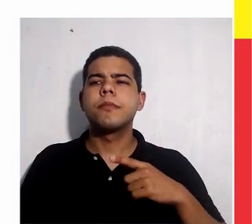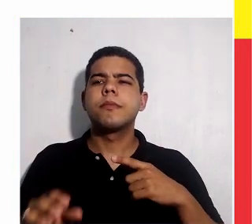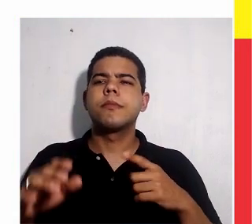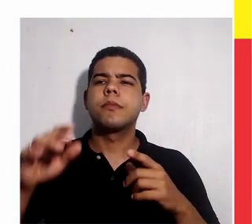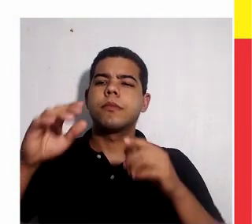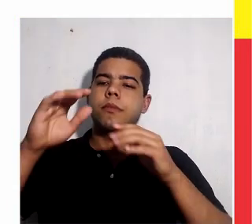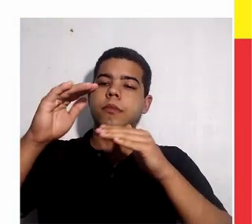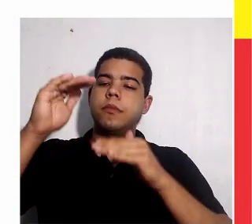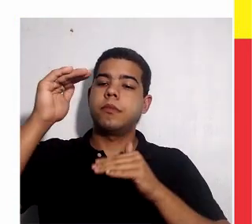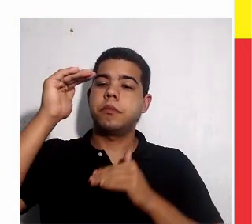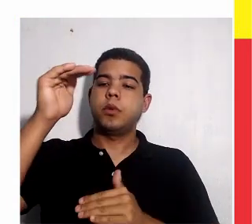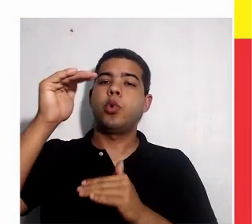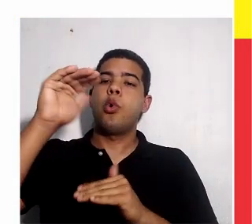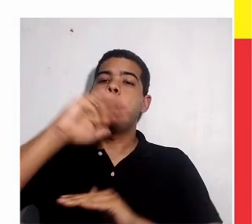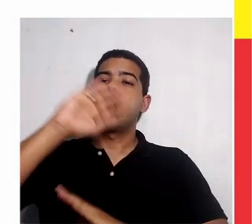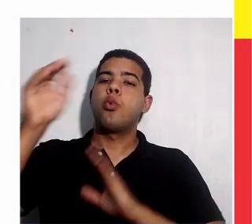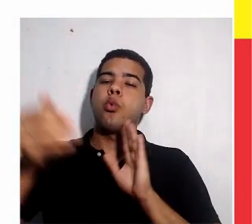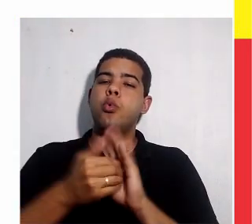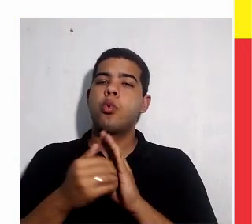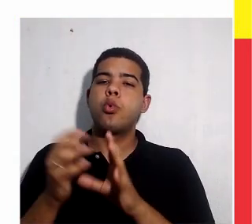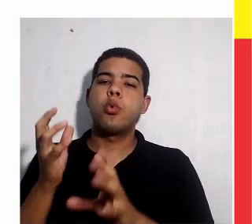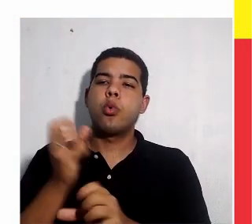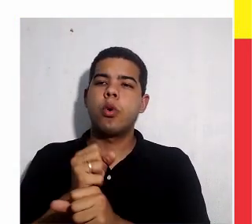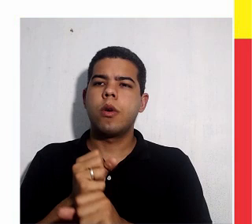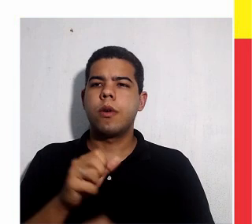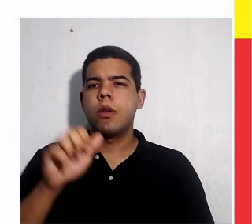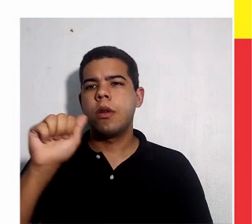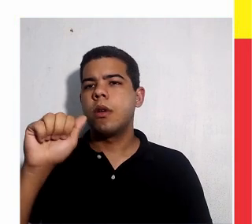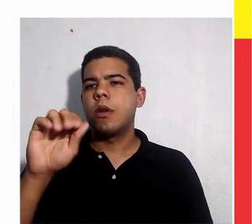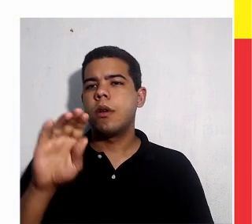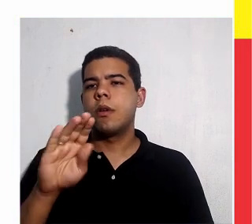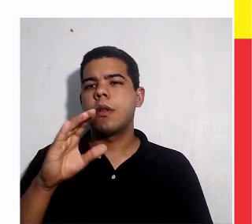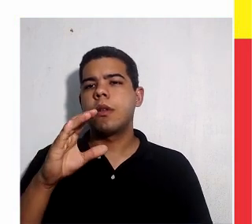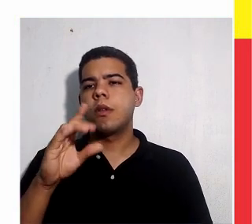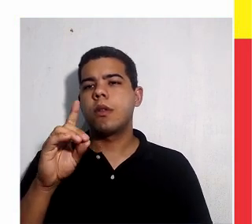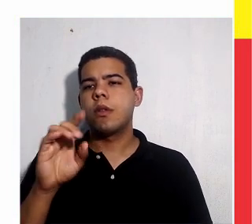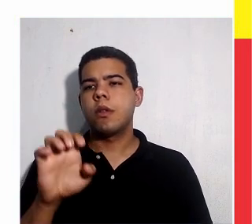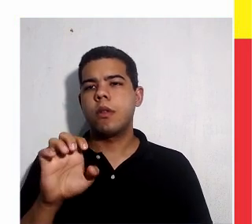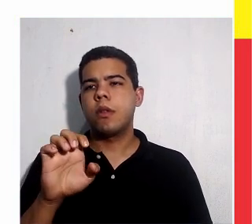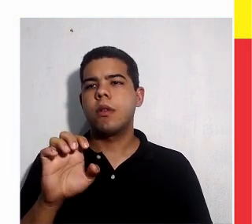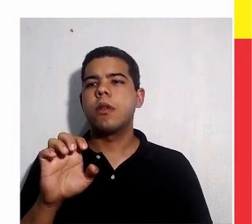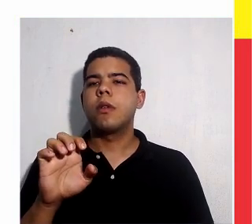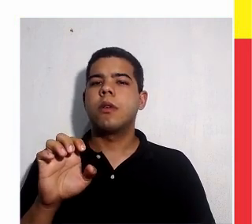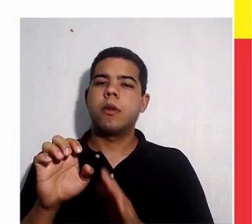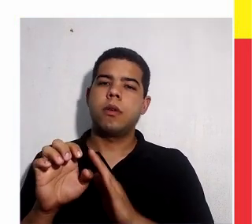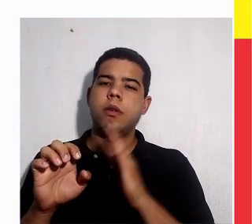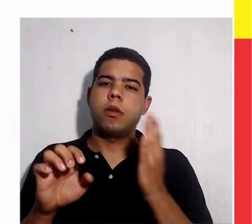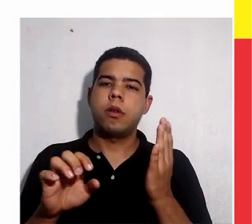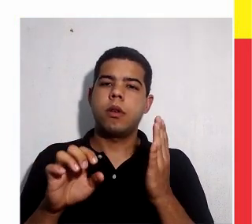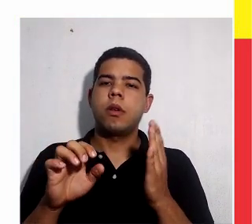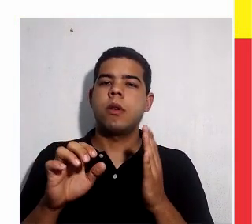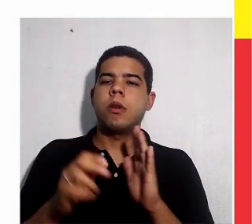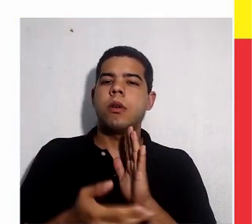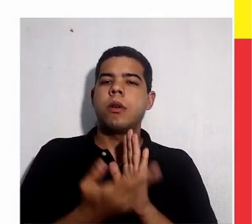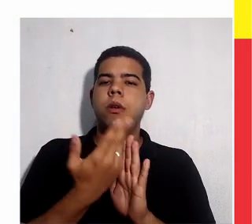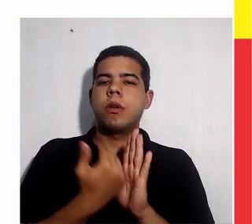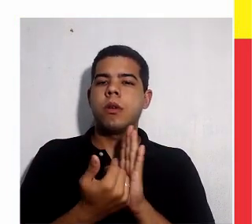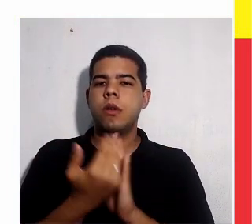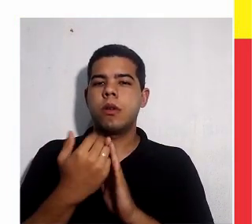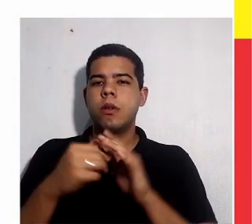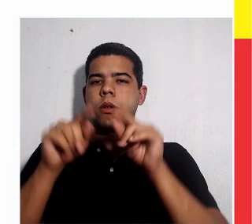peça é igual a... Então temos aí alternativas A, B, C, D e E. Temos a figura aí está